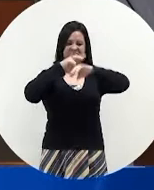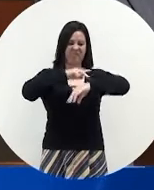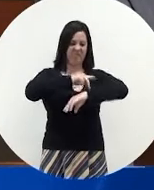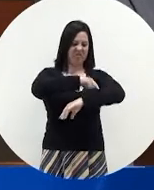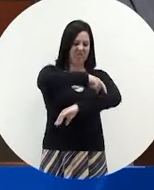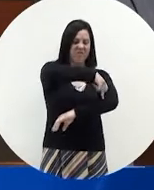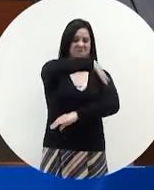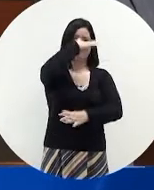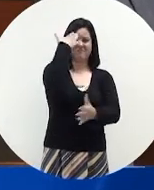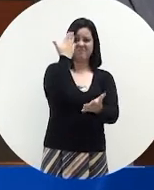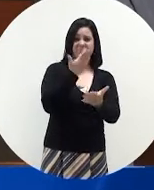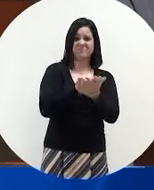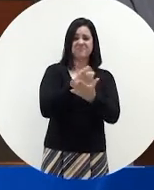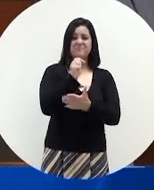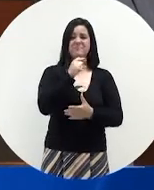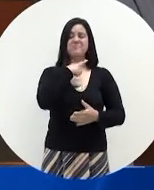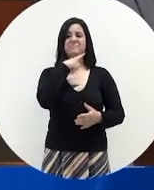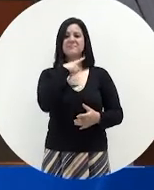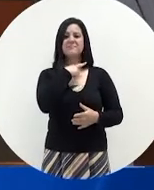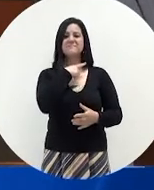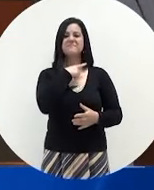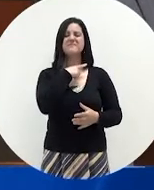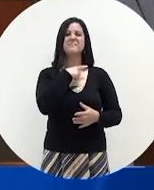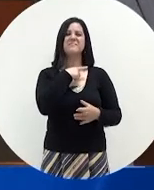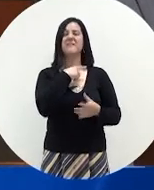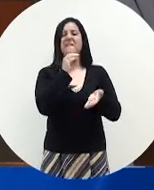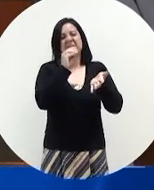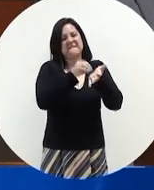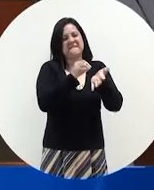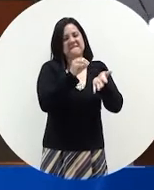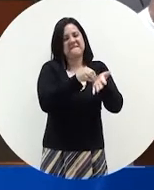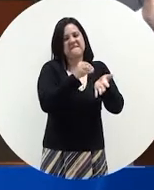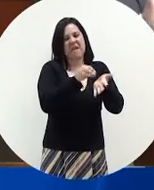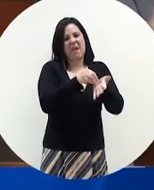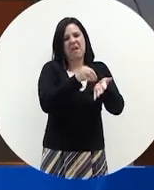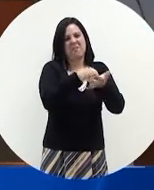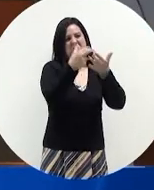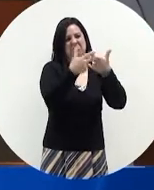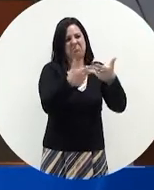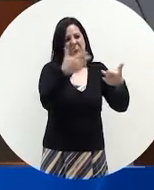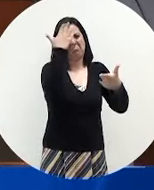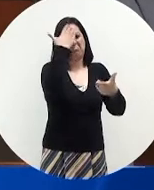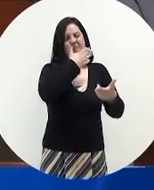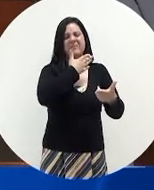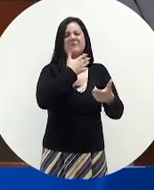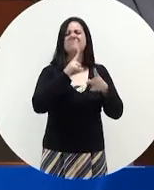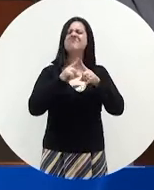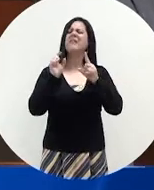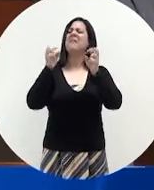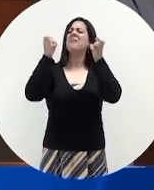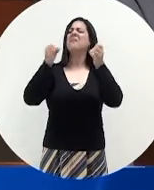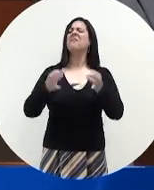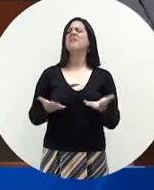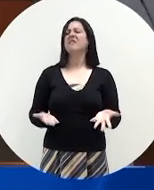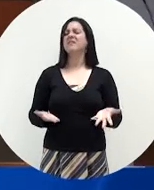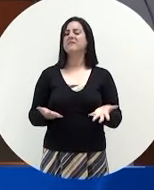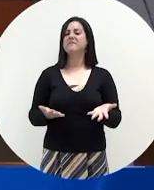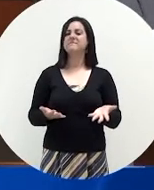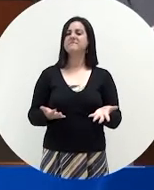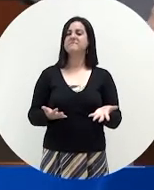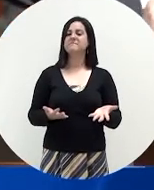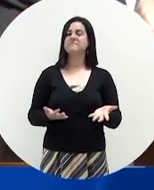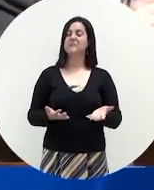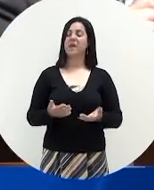de ver a evolução, ela tem apresentado algumas desagradáveis dificuldades para os